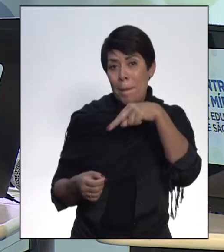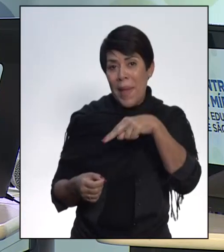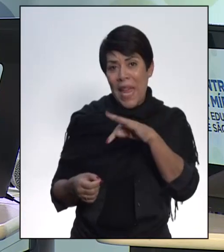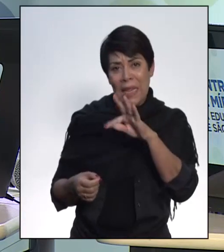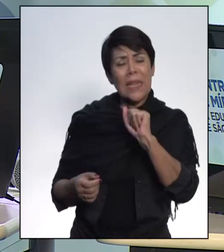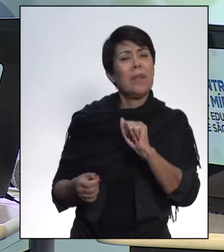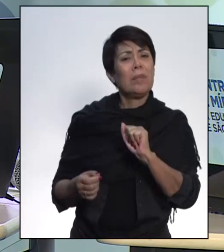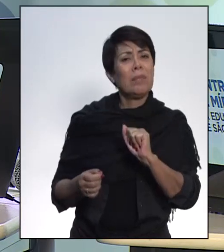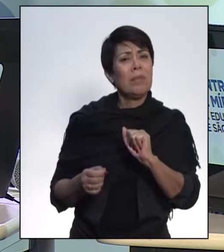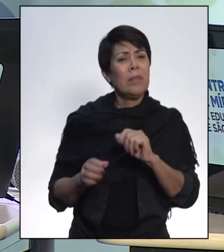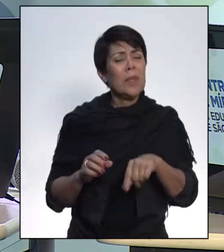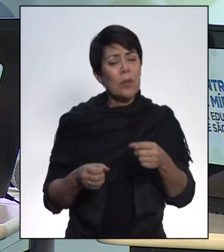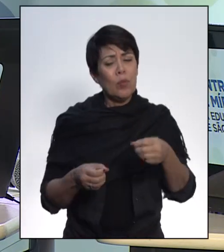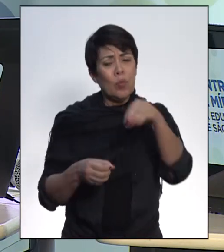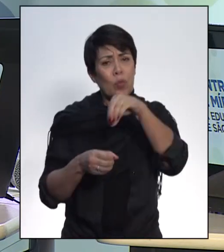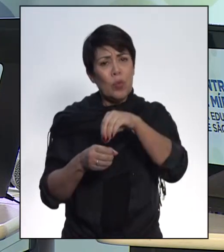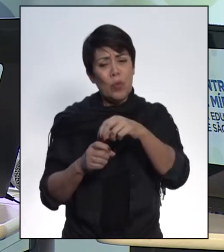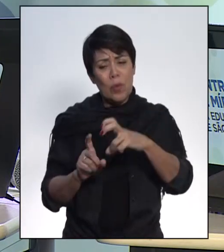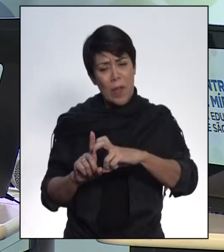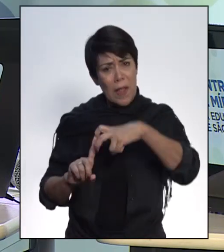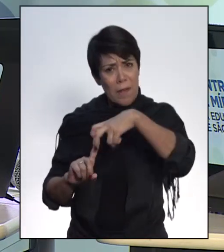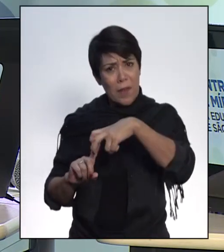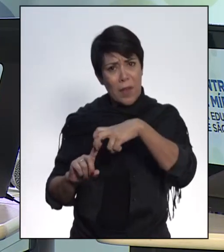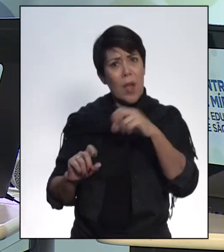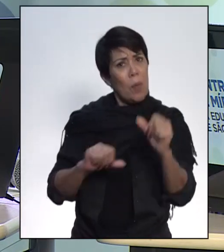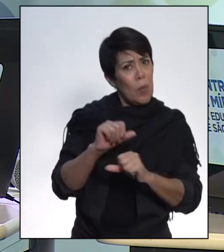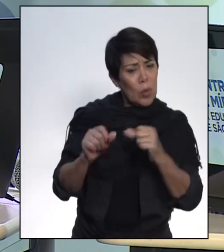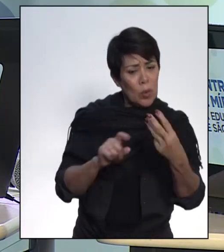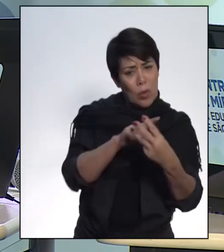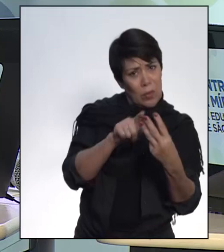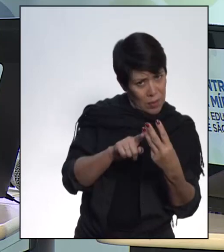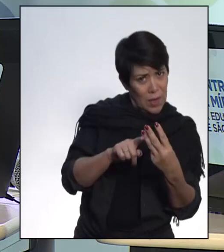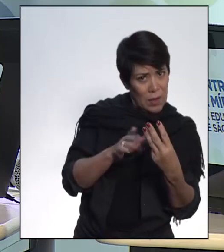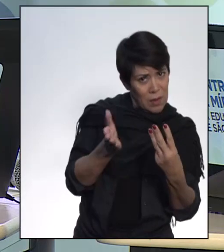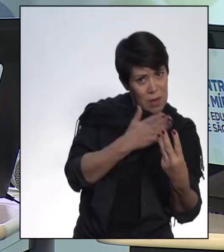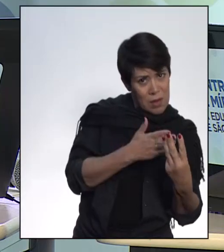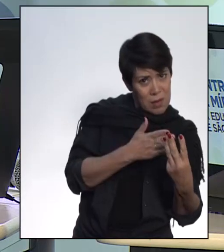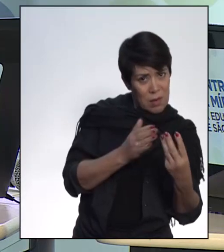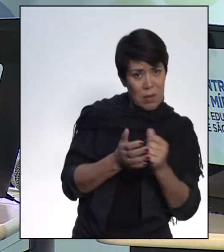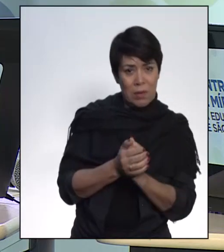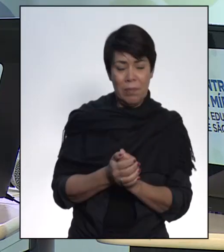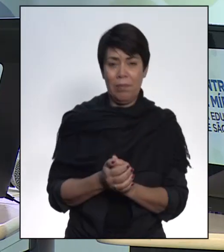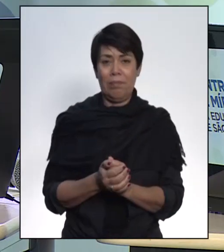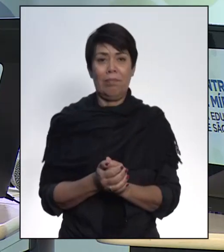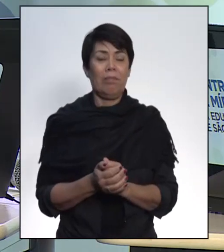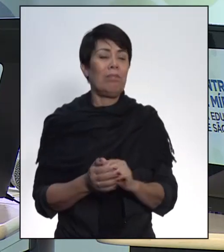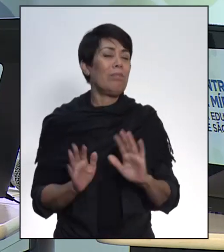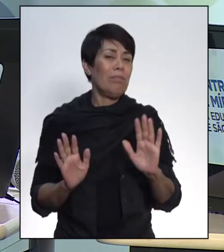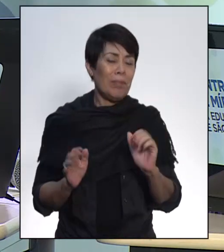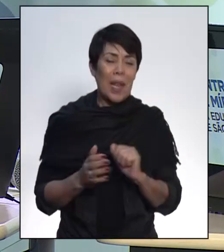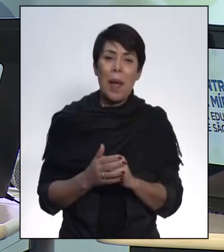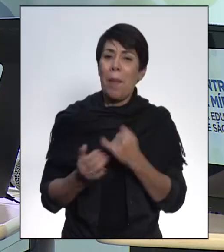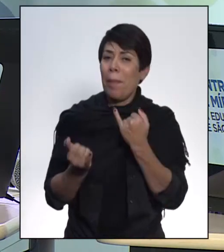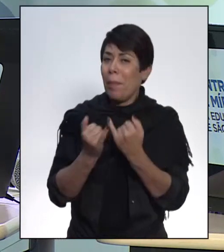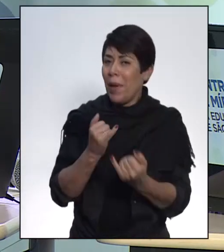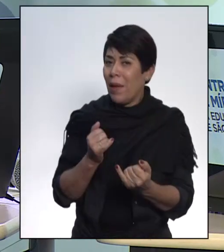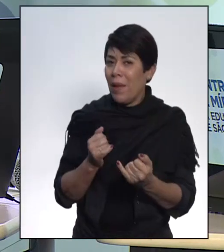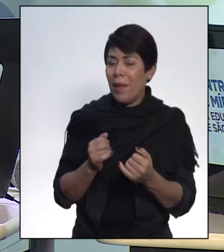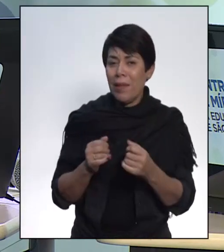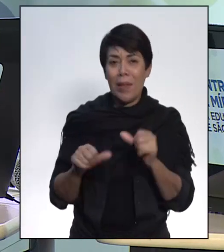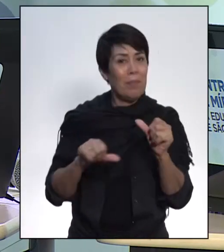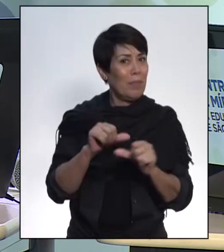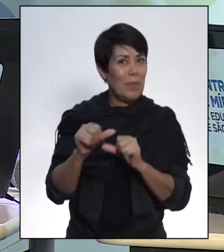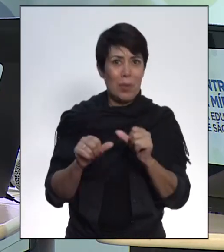bala de menta no meu refrigerante. Eu alterei algum desses 3 fatores? Pessoal, por mais que pareça que a gente tenha